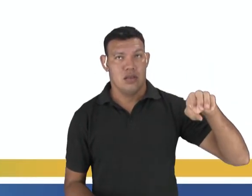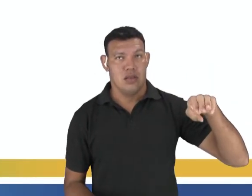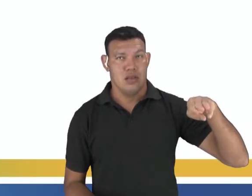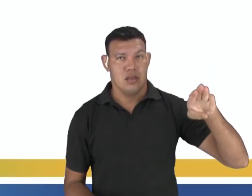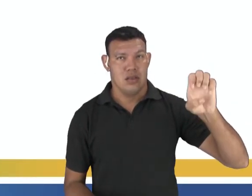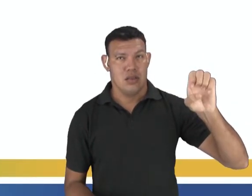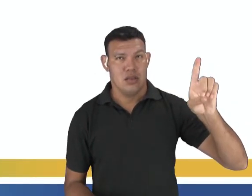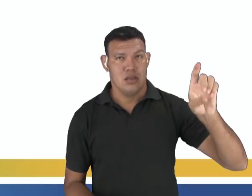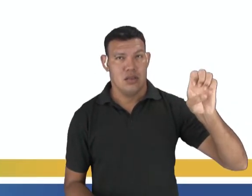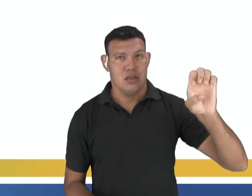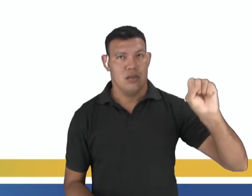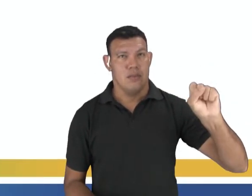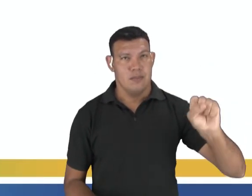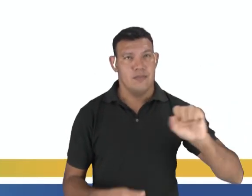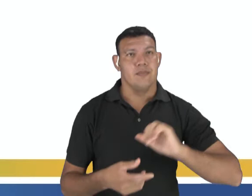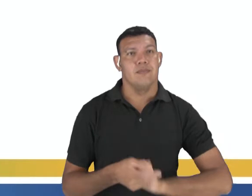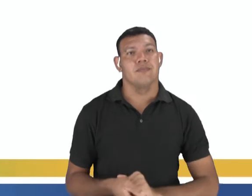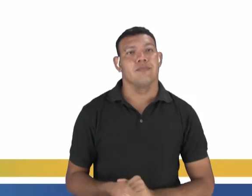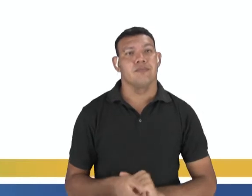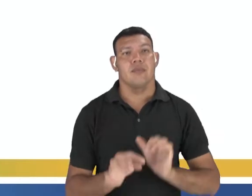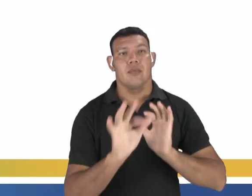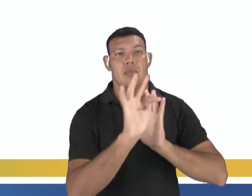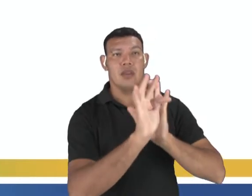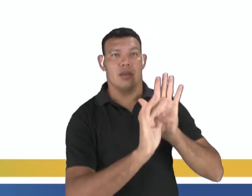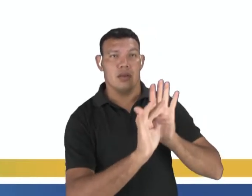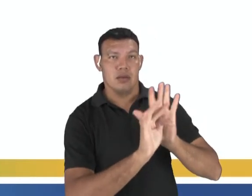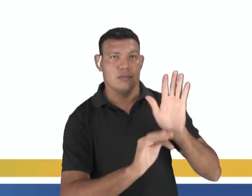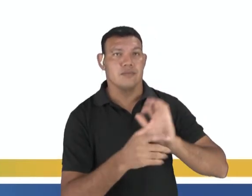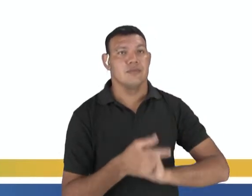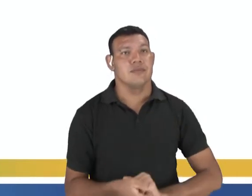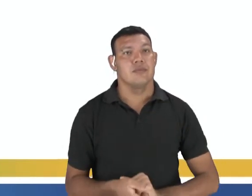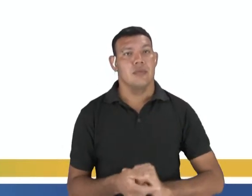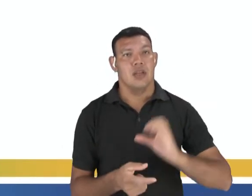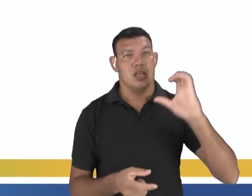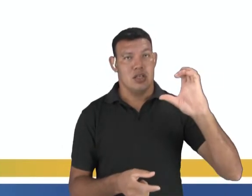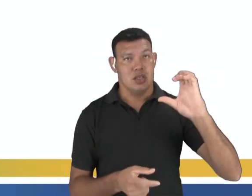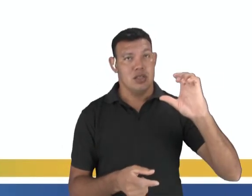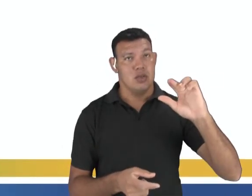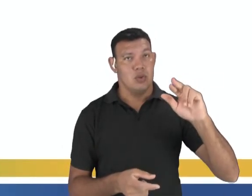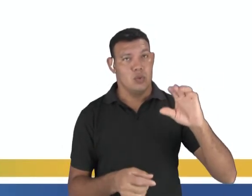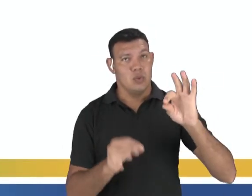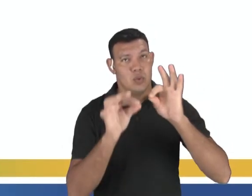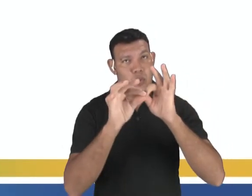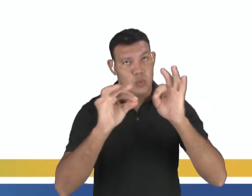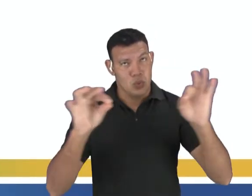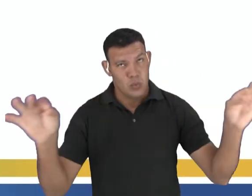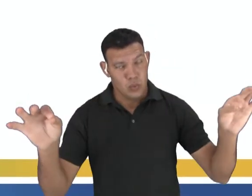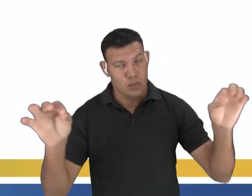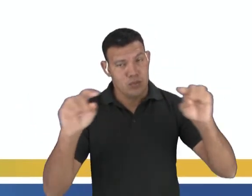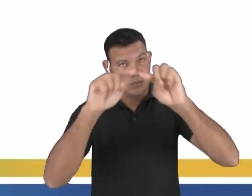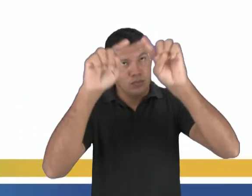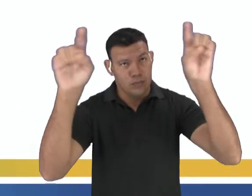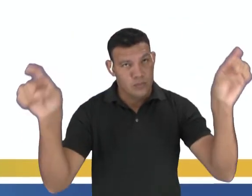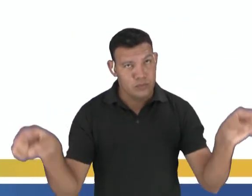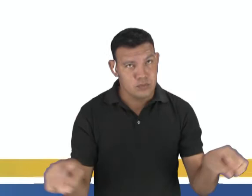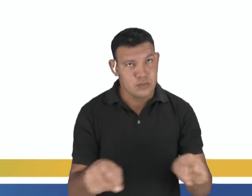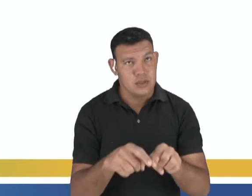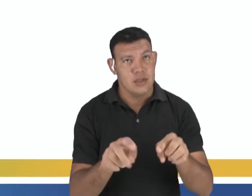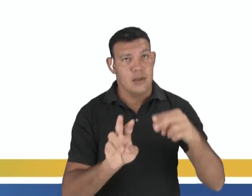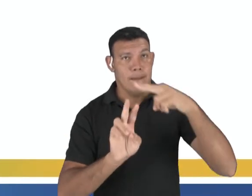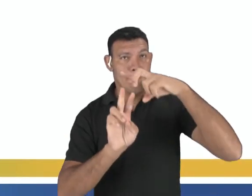igual a 3,14 e o R a medida do raio da região circular, certo? Então, esse matemático